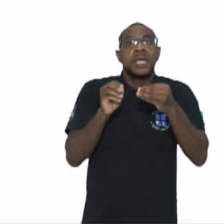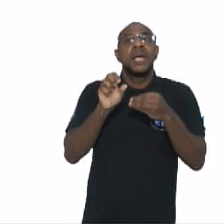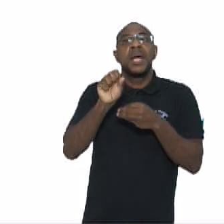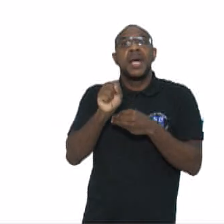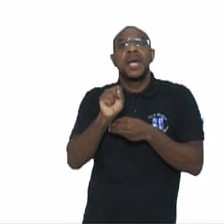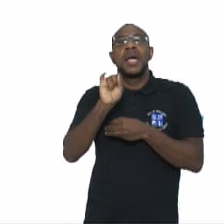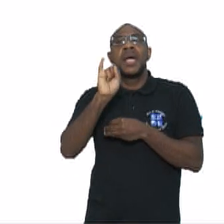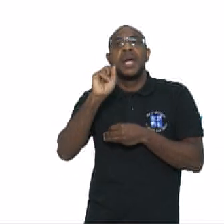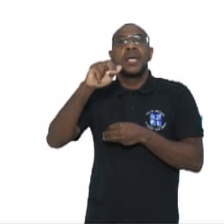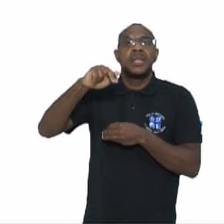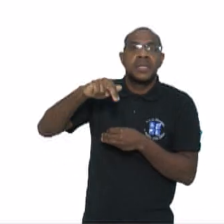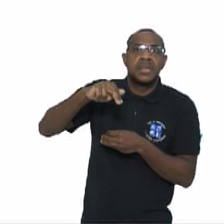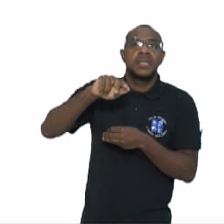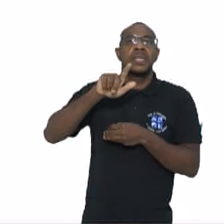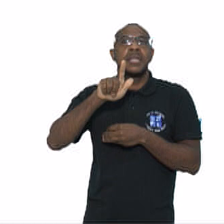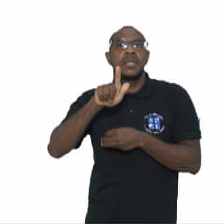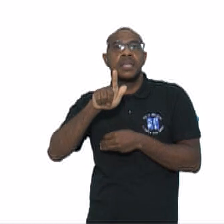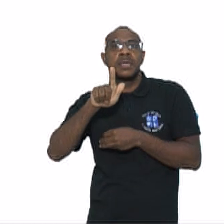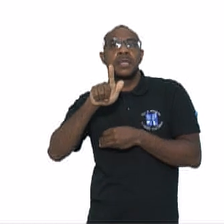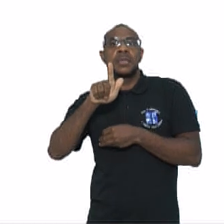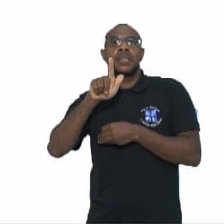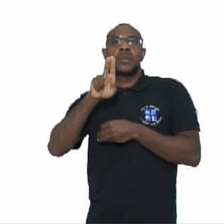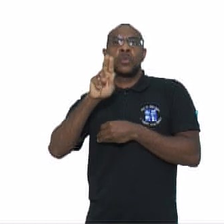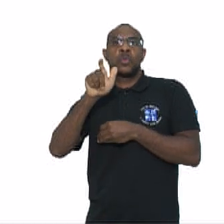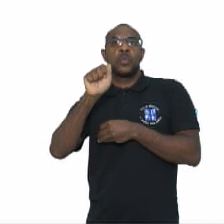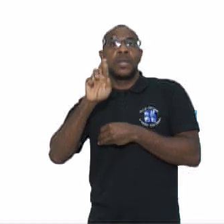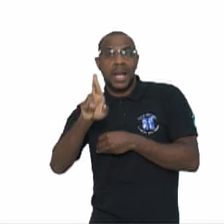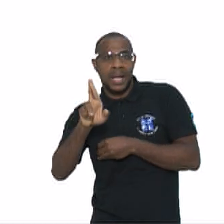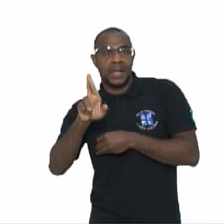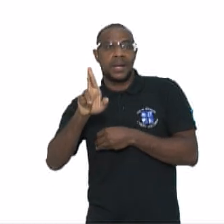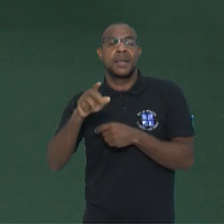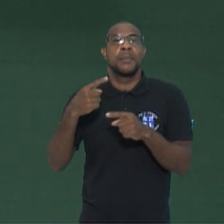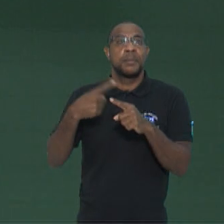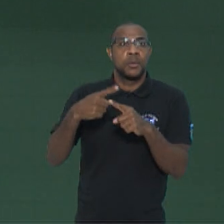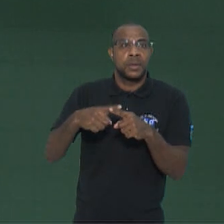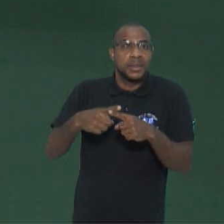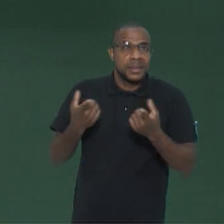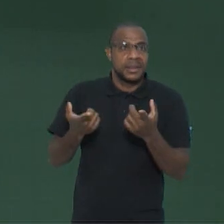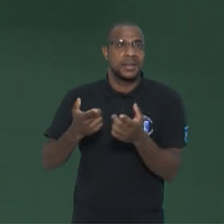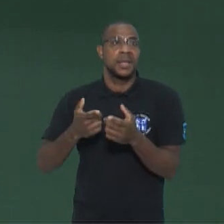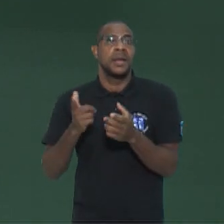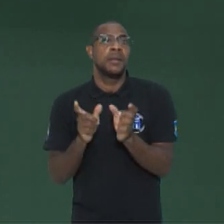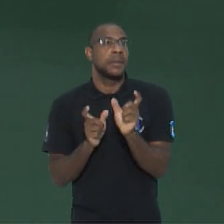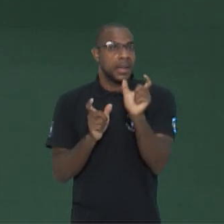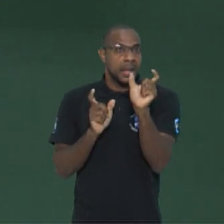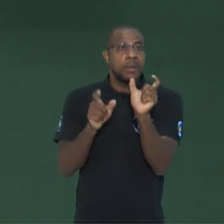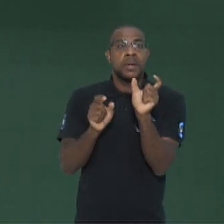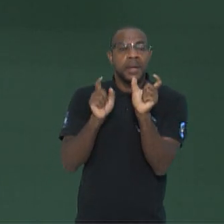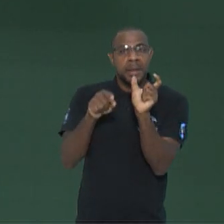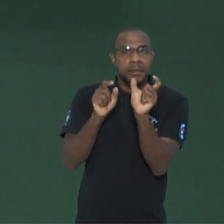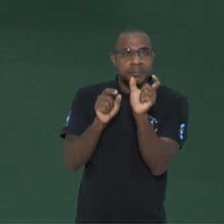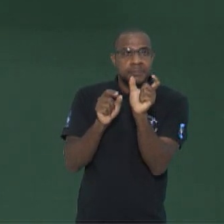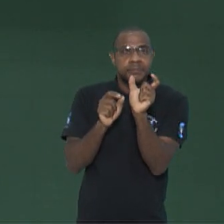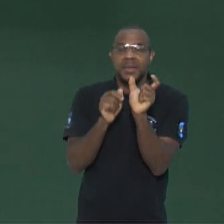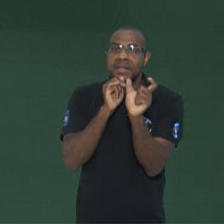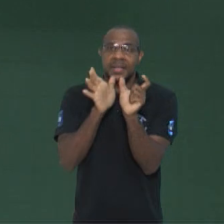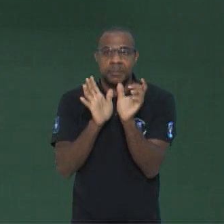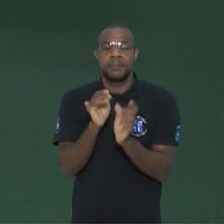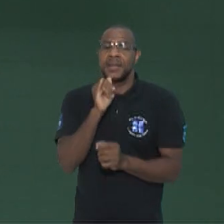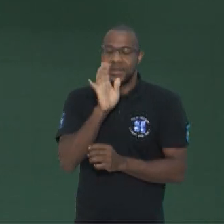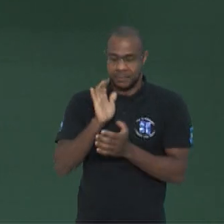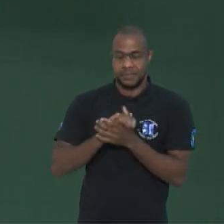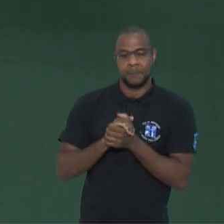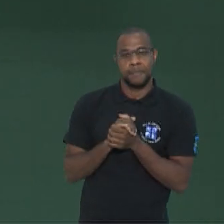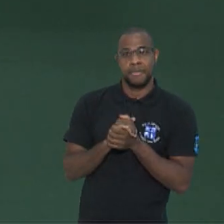quê? Porque o coletivo é um vocábulo no singular. Agora, atenção, se por exemplo, você estiver